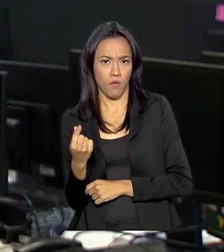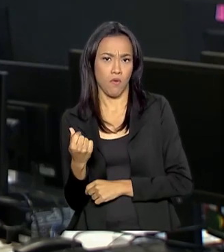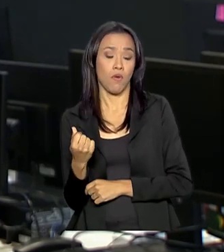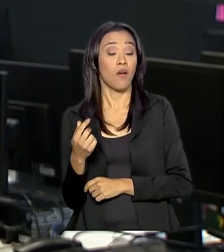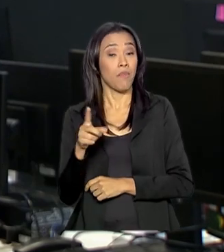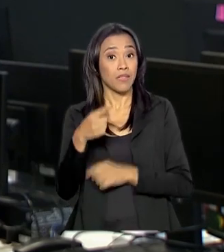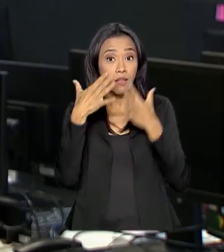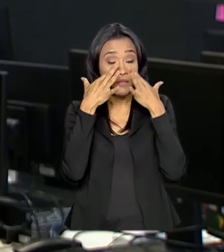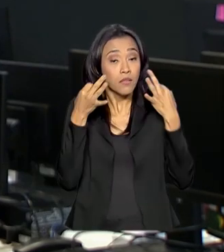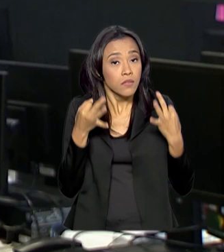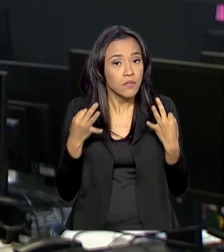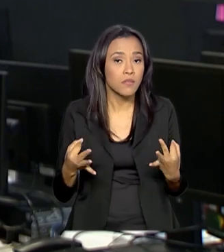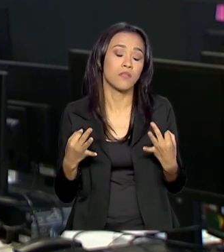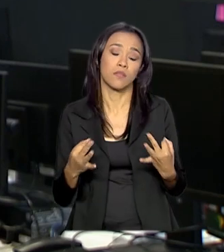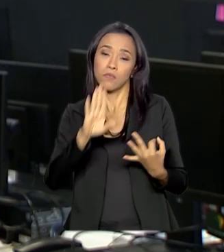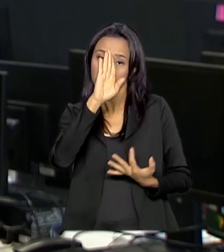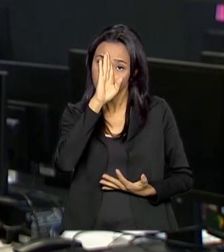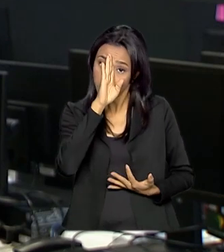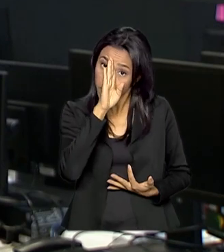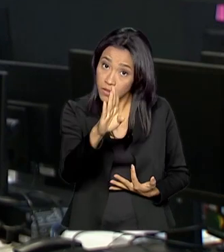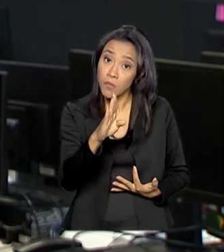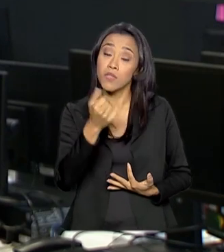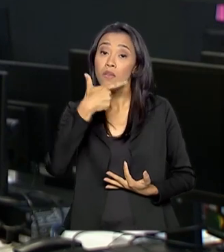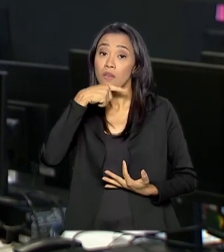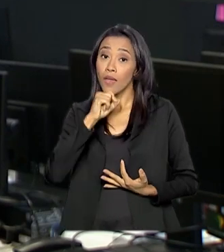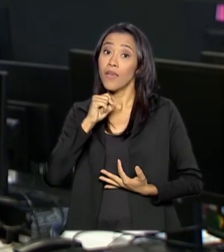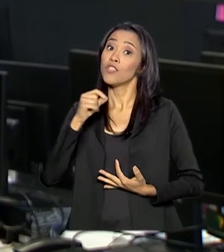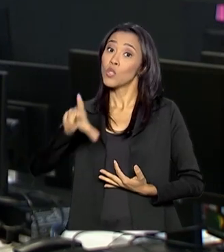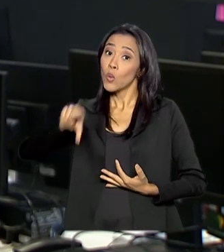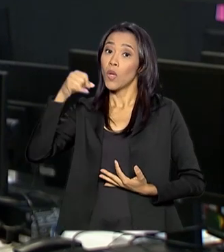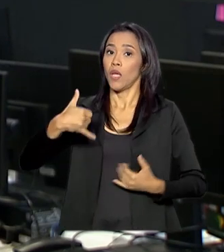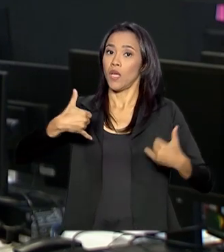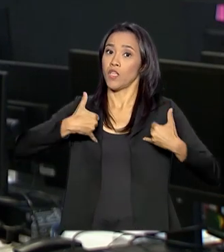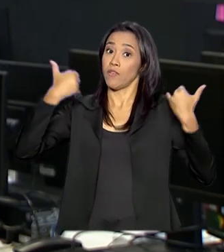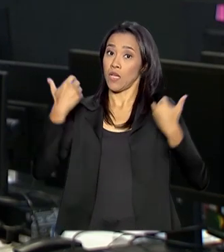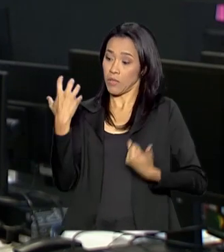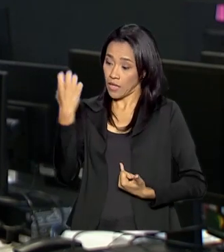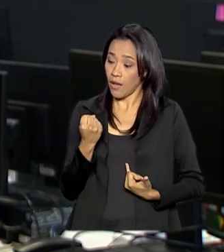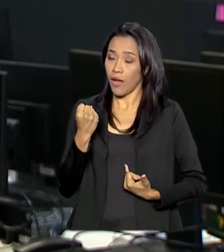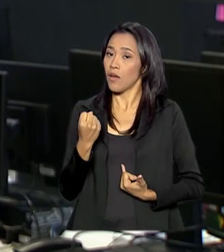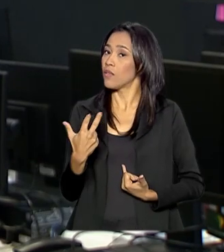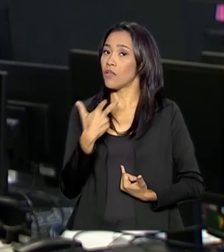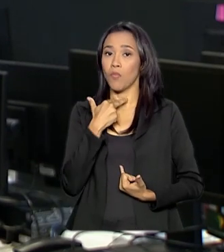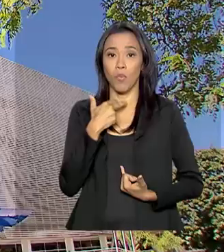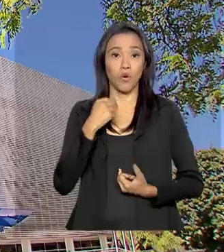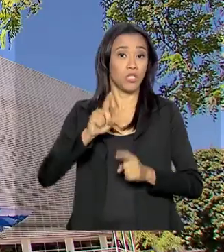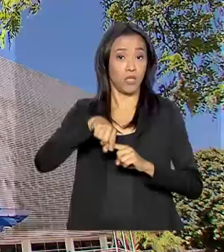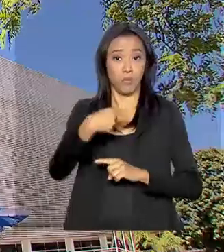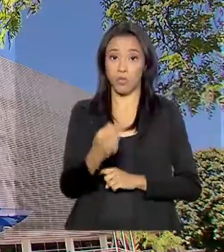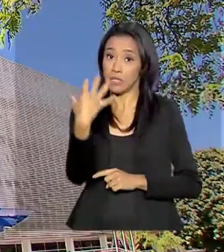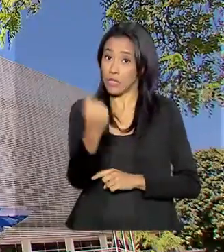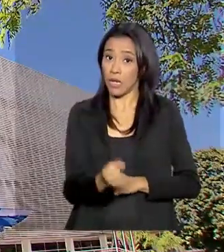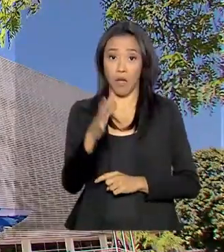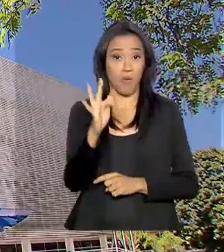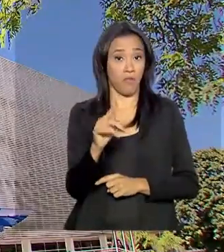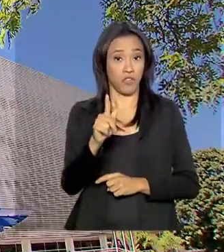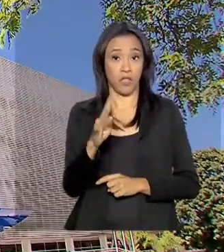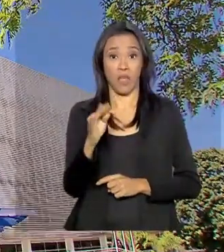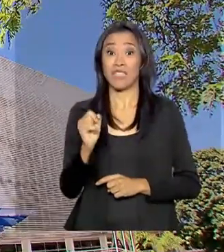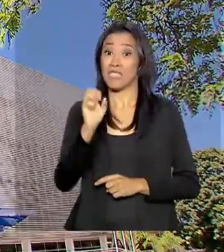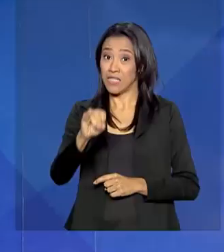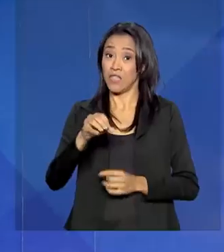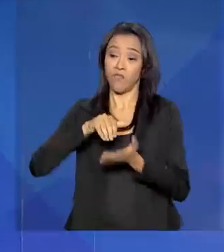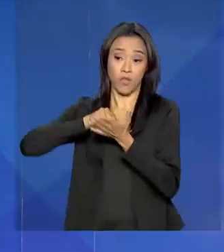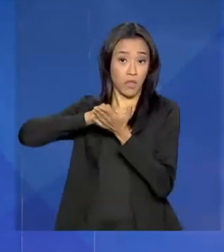preciso ficar atento, principalmente porque os optantes pelo saque aniversário não poderão mais retirar o FGTS em caso de demissão